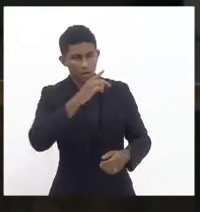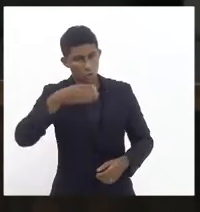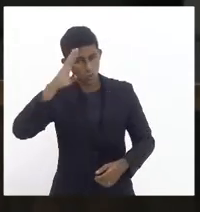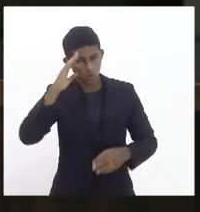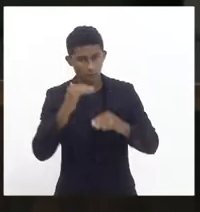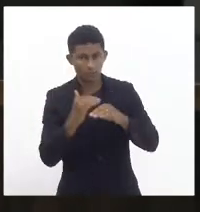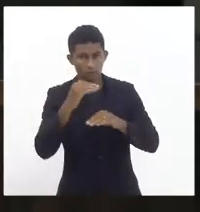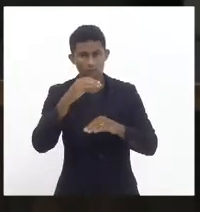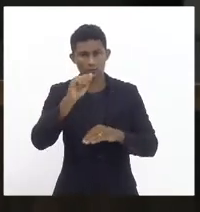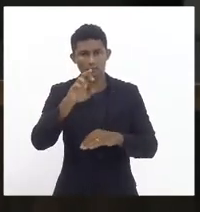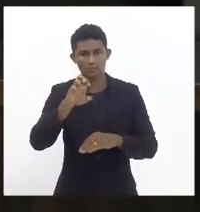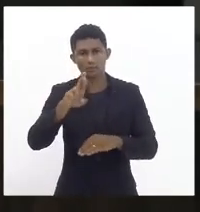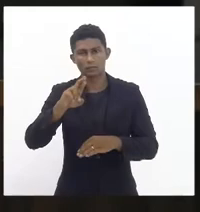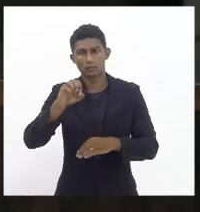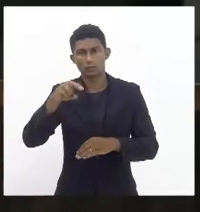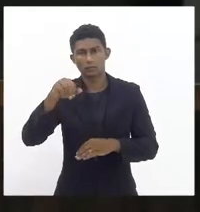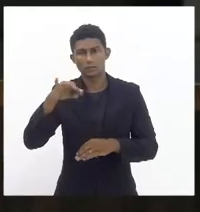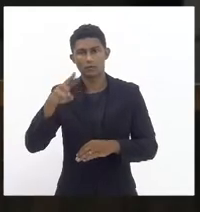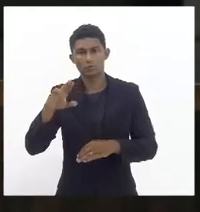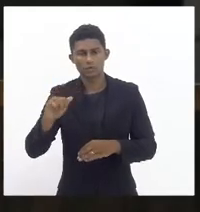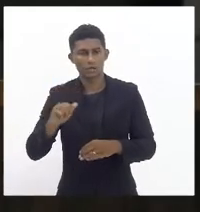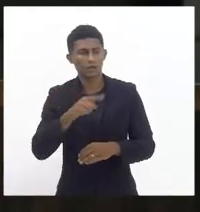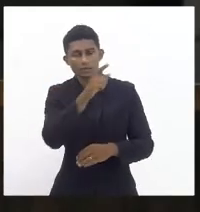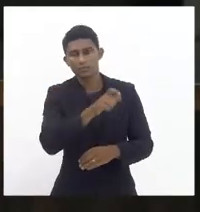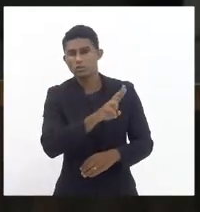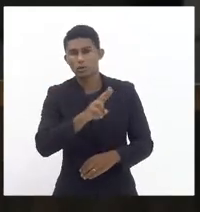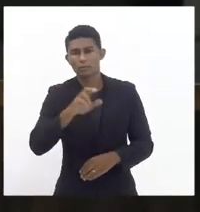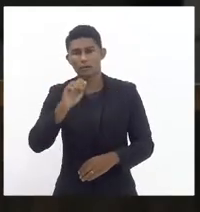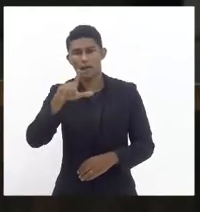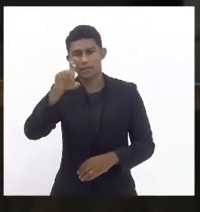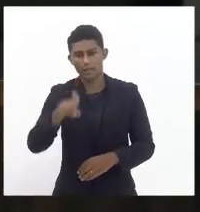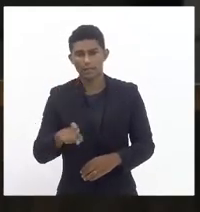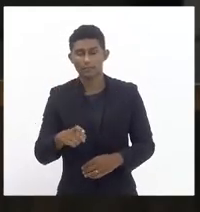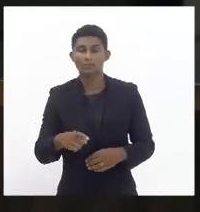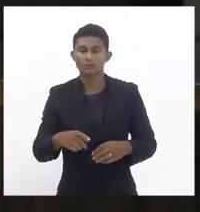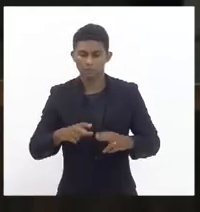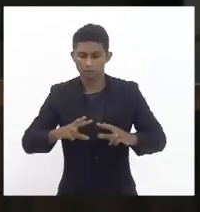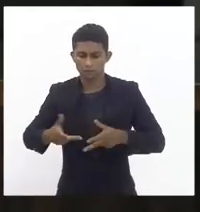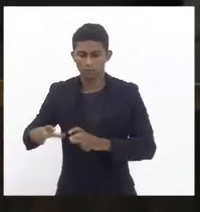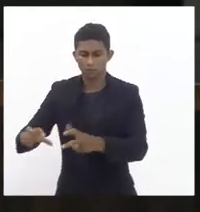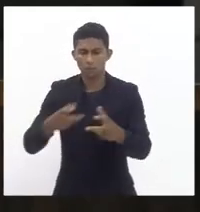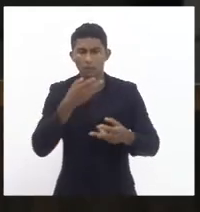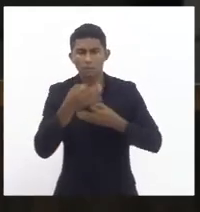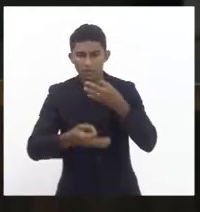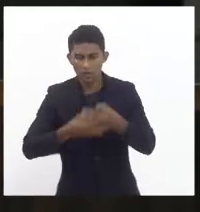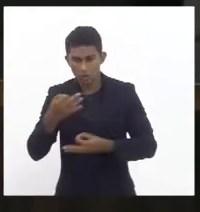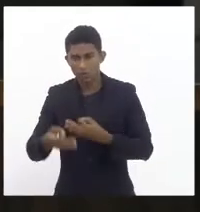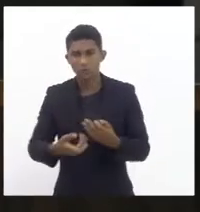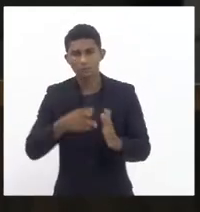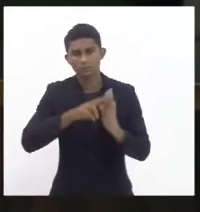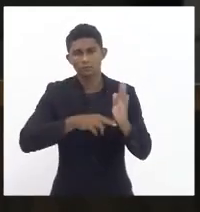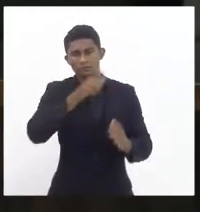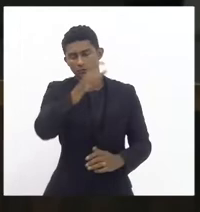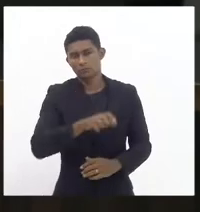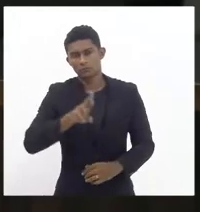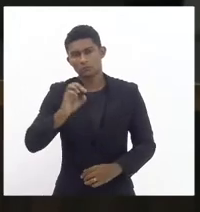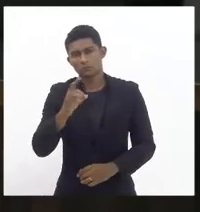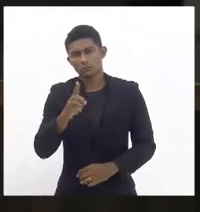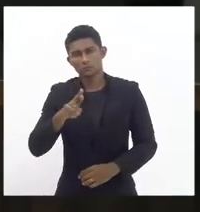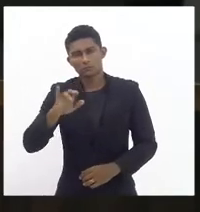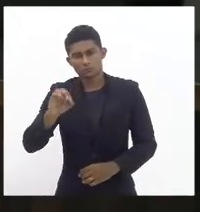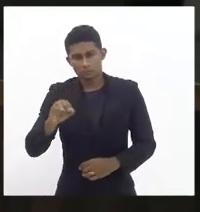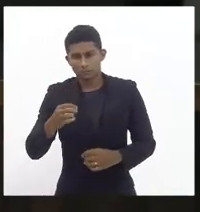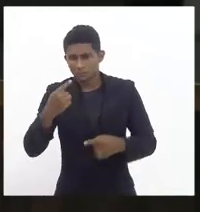Aeronáutica Alex Farias Soares para isso a comissão de normas internas e proposições externas favorável do deputado Rodrigo Amorim em